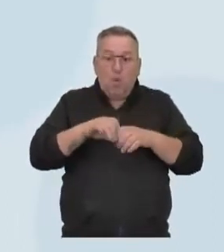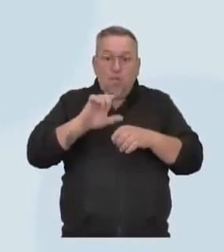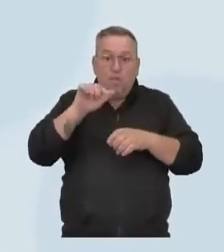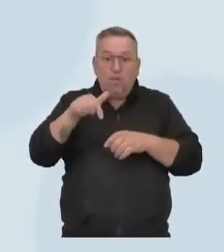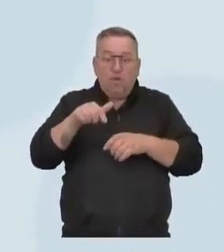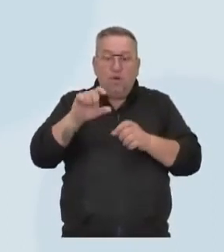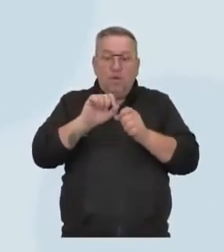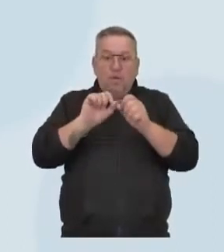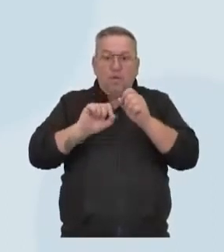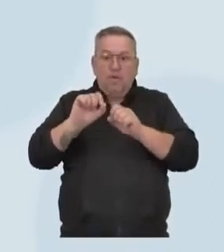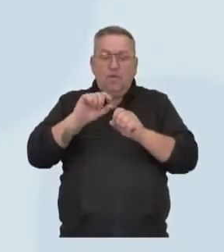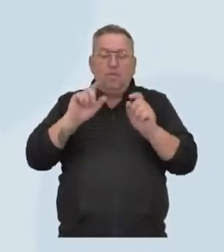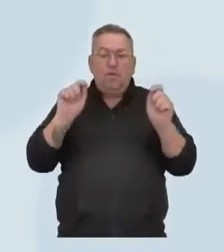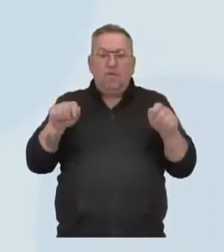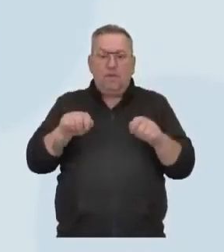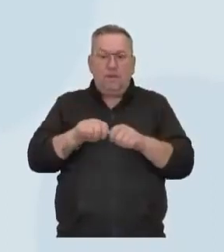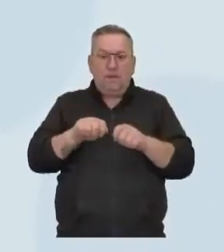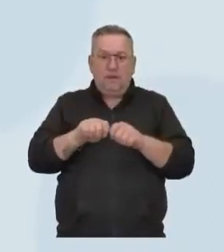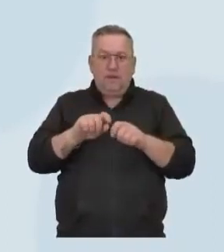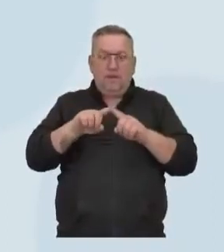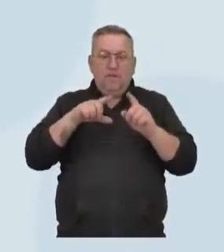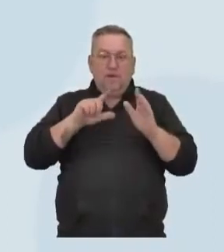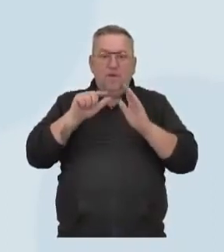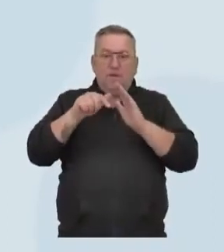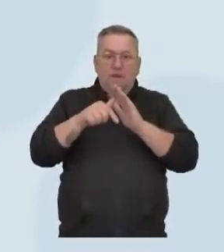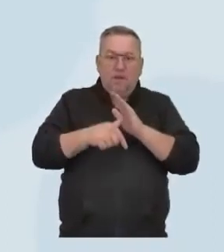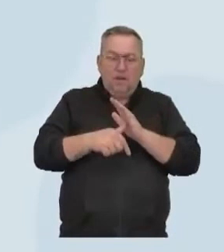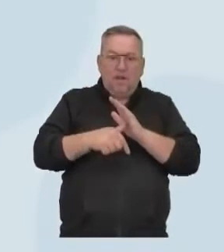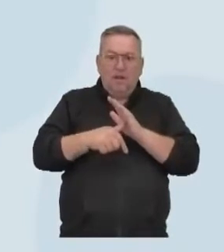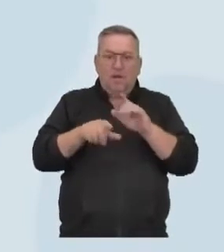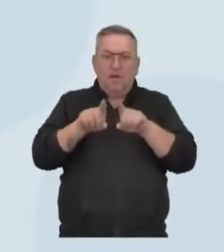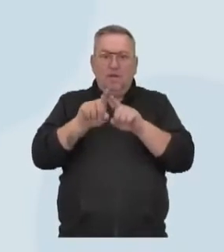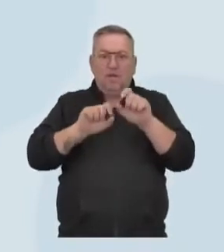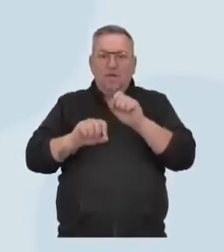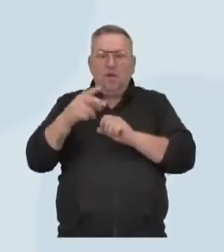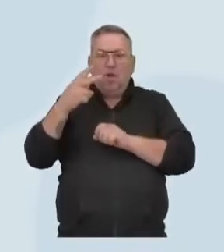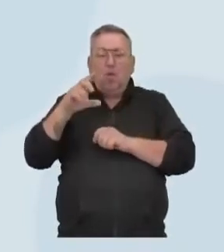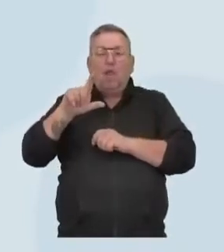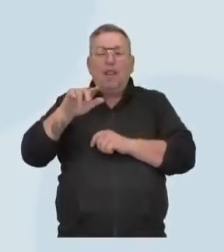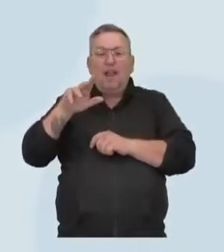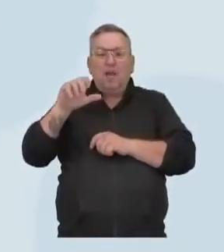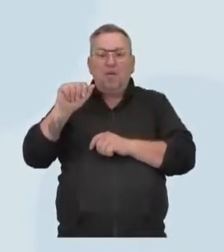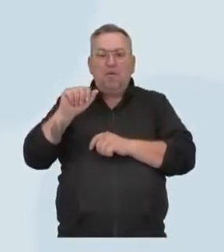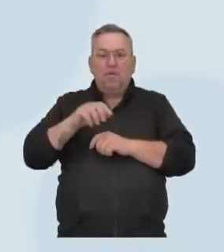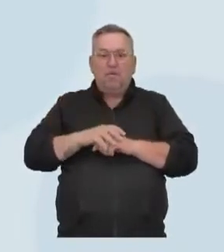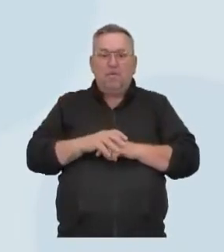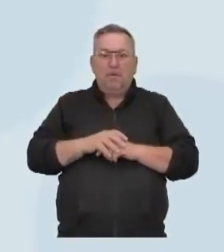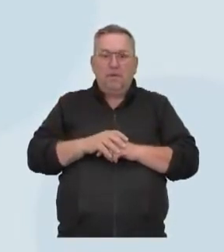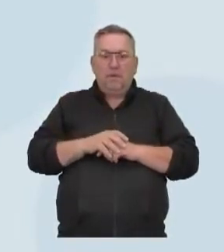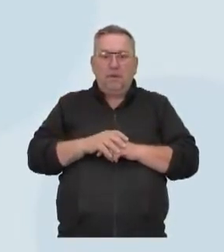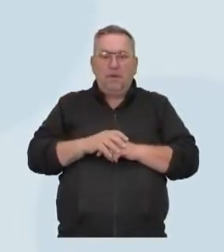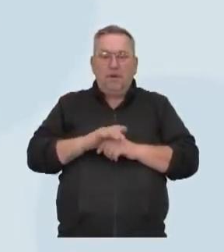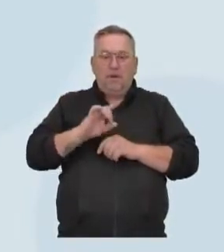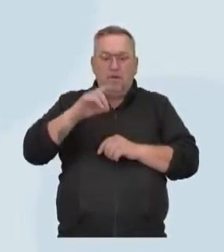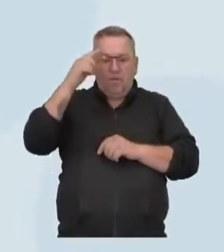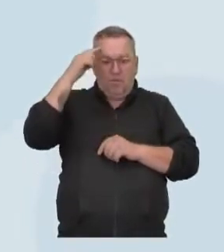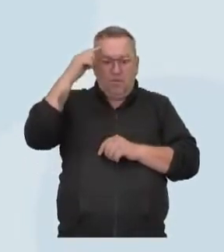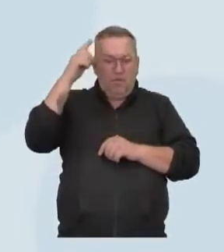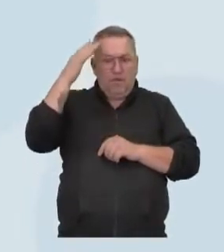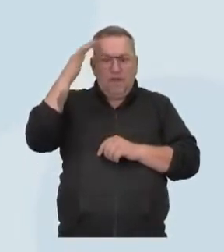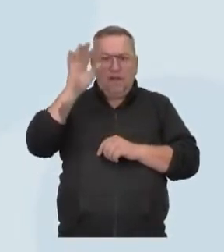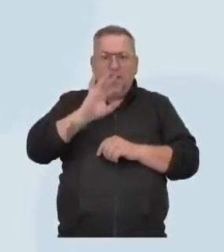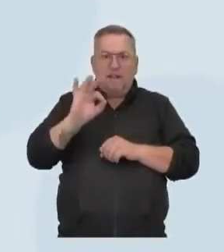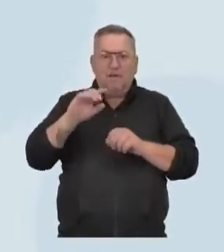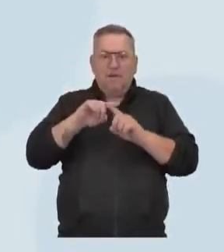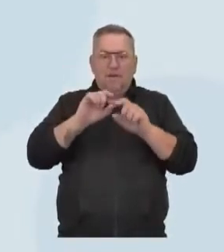bater essa fritada encantada, que vai nos atrasar a troteada, obra de 2 léguas, de beiço. Isso até faz me lembrar um caso. Você